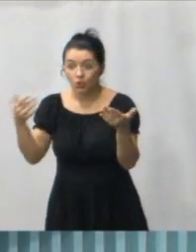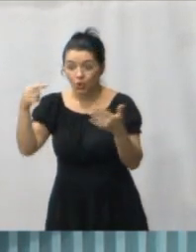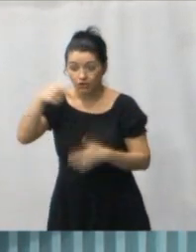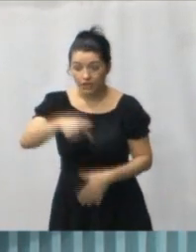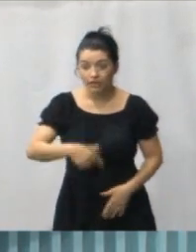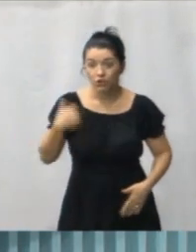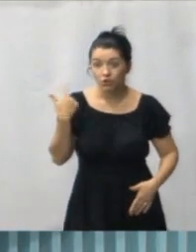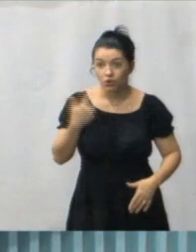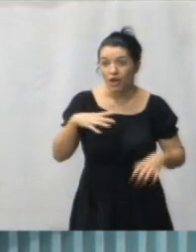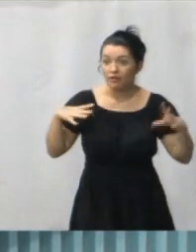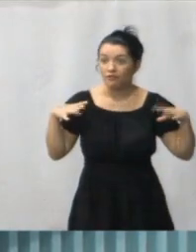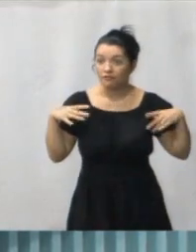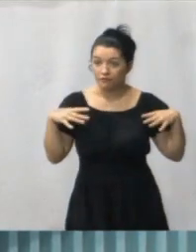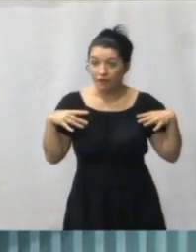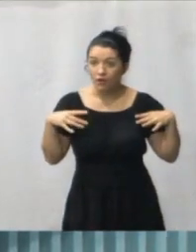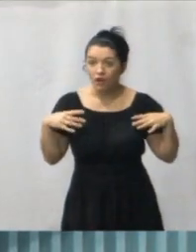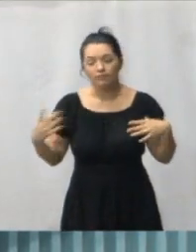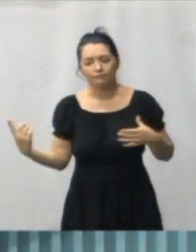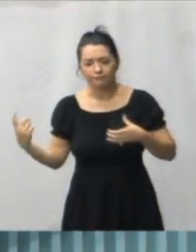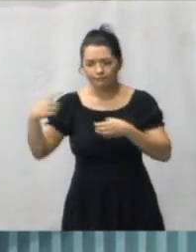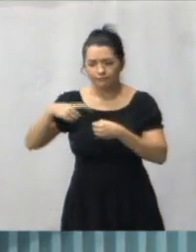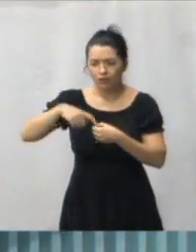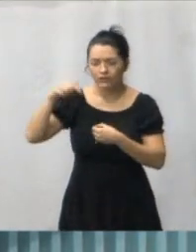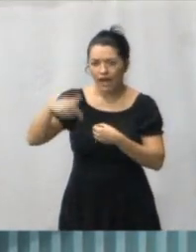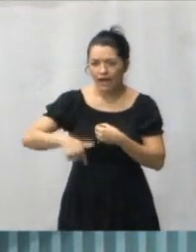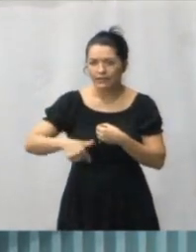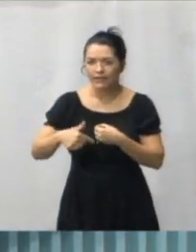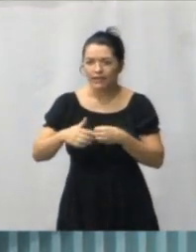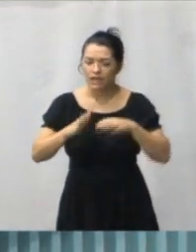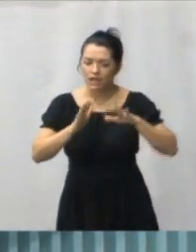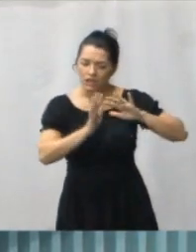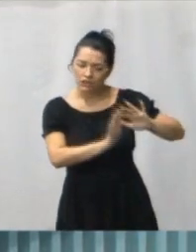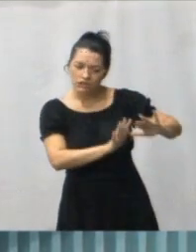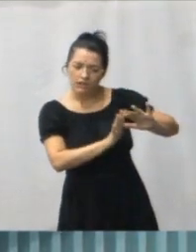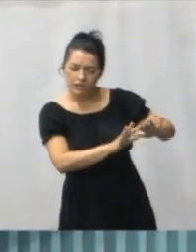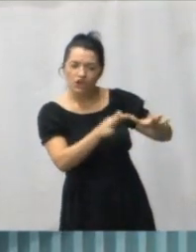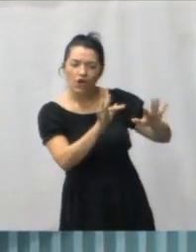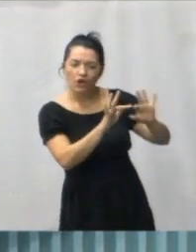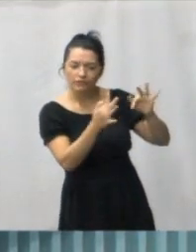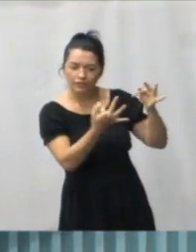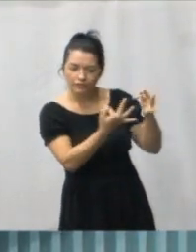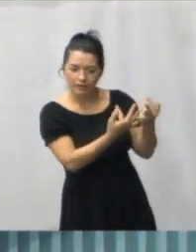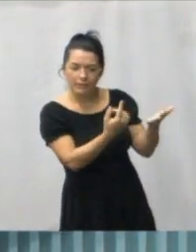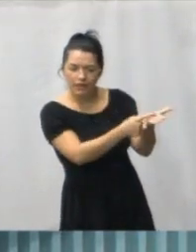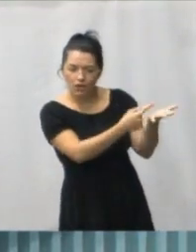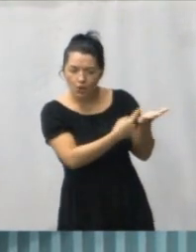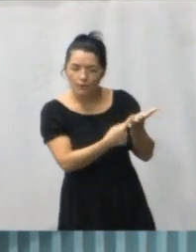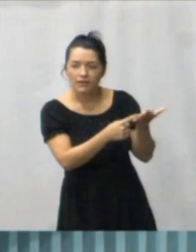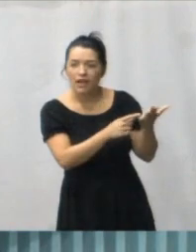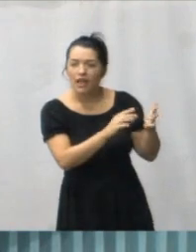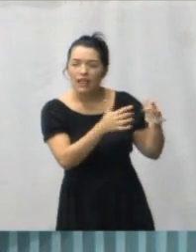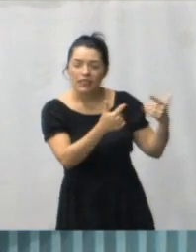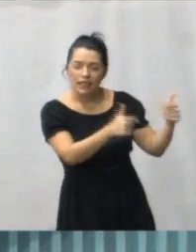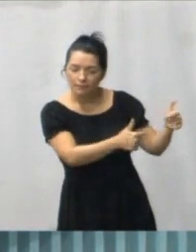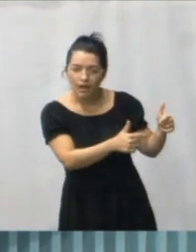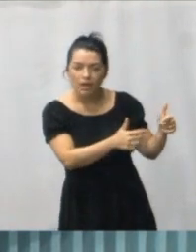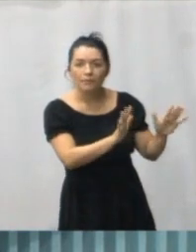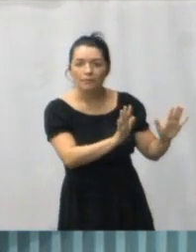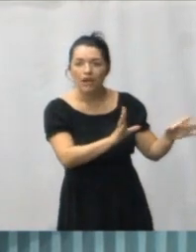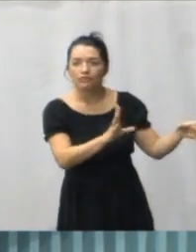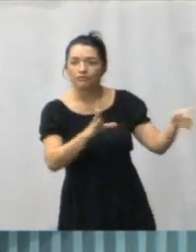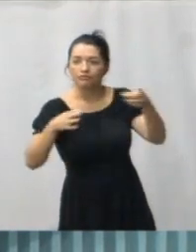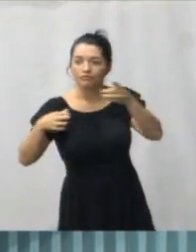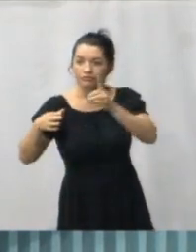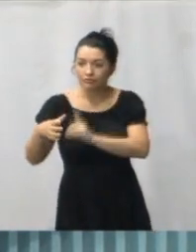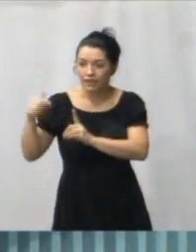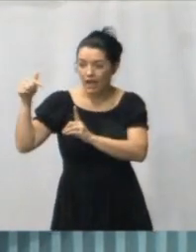vereadores deixaram de cumprir suas agendas familiares, agenda de trabalho, enfim, para poder estar aqui hoje para honrar o